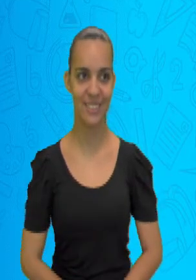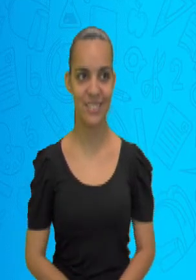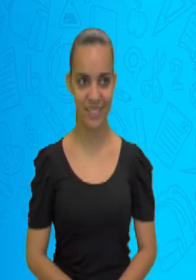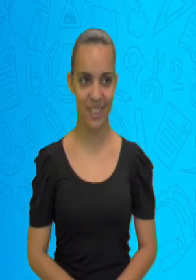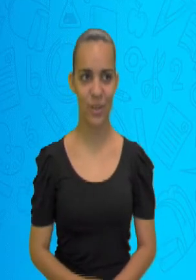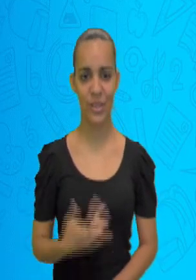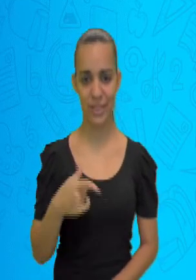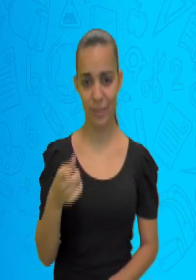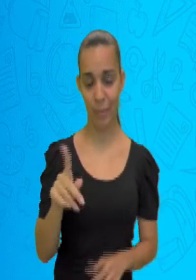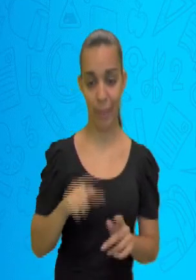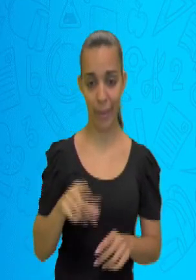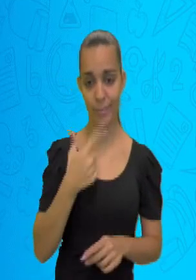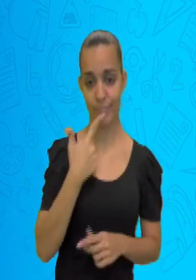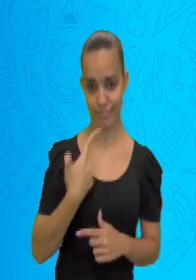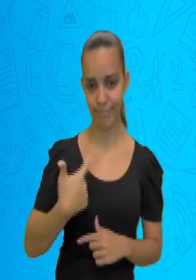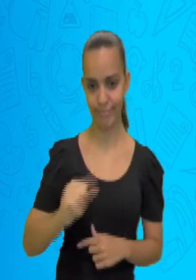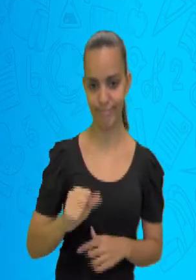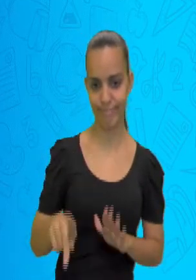linguagem regional.